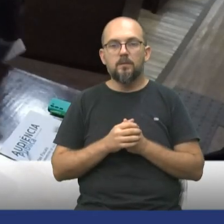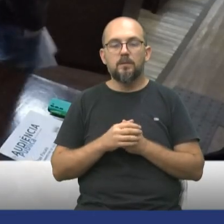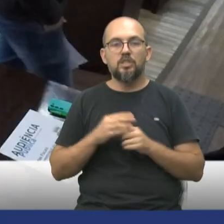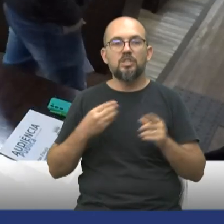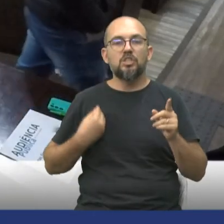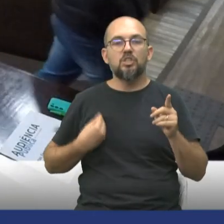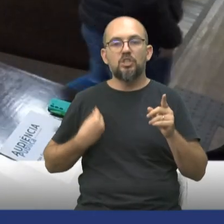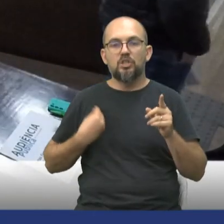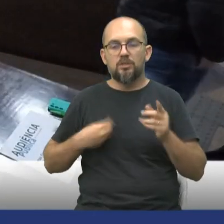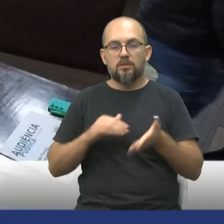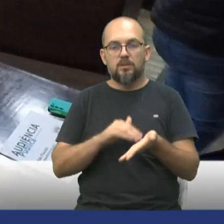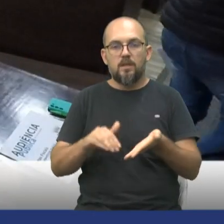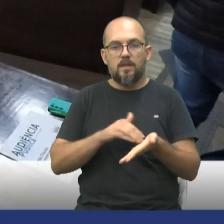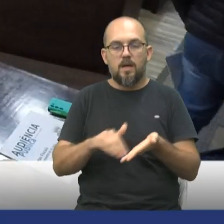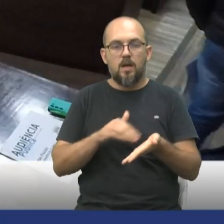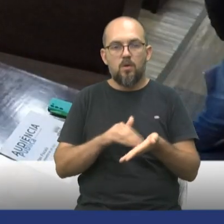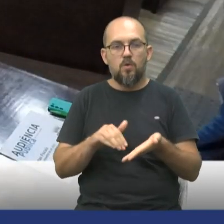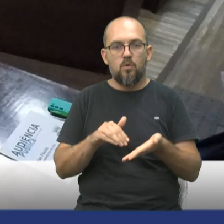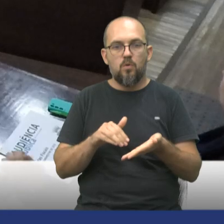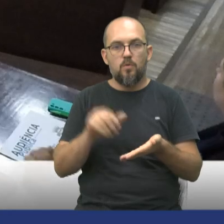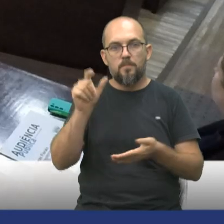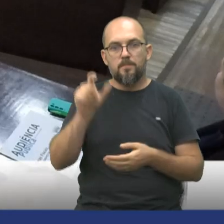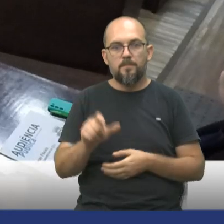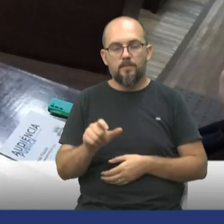presença do secretário